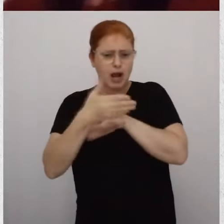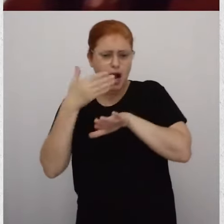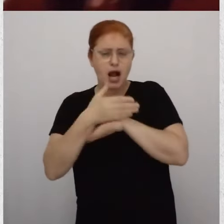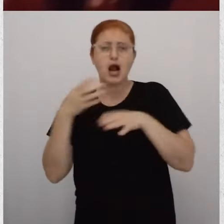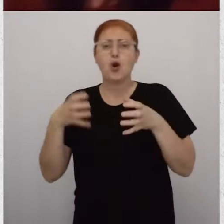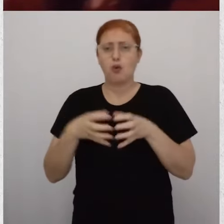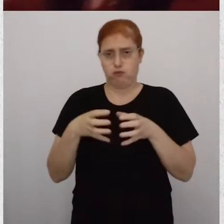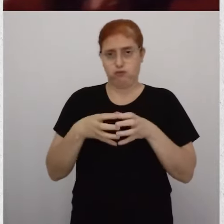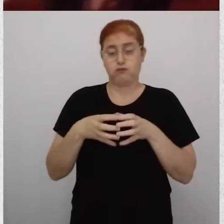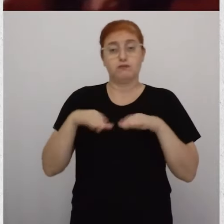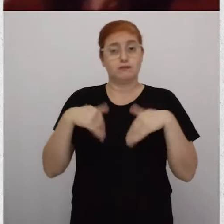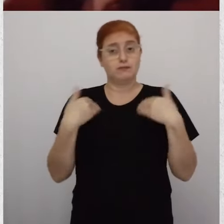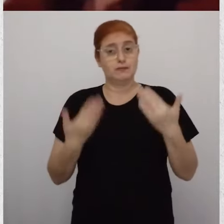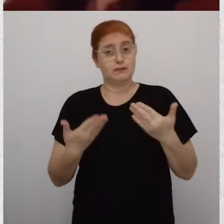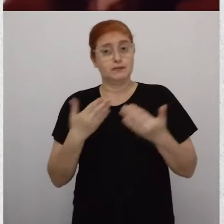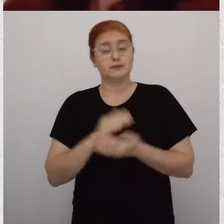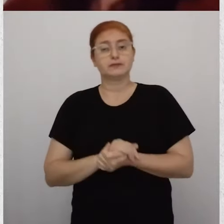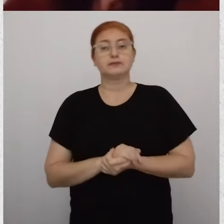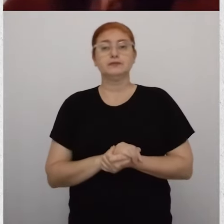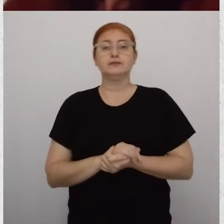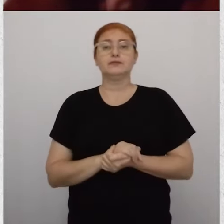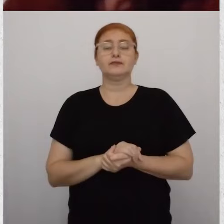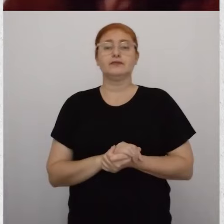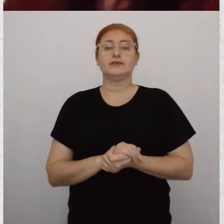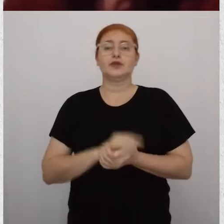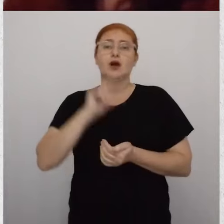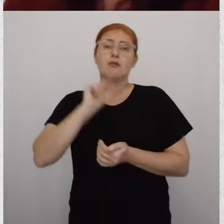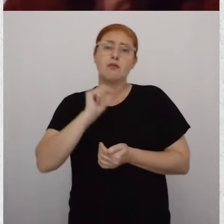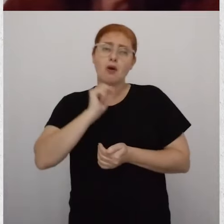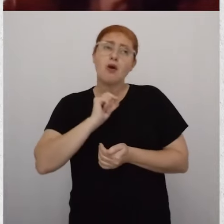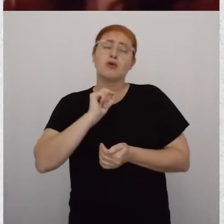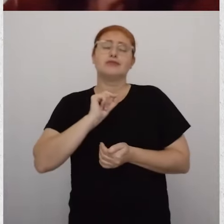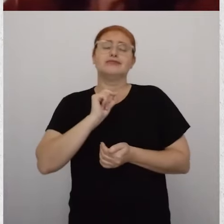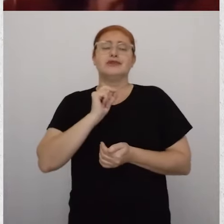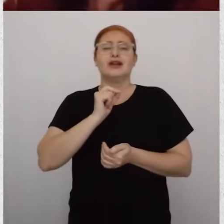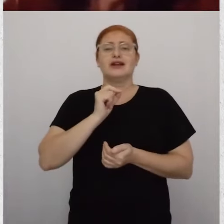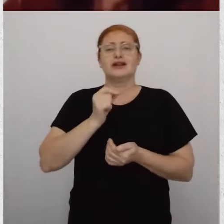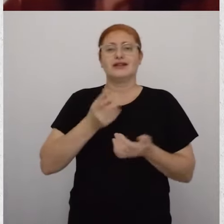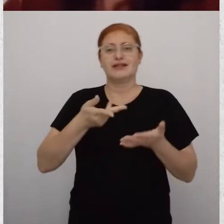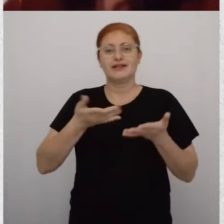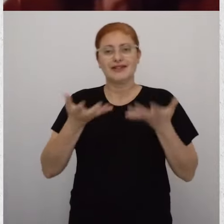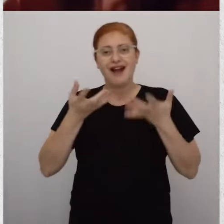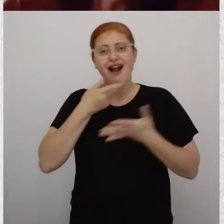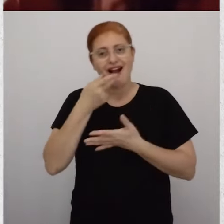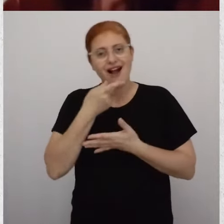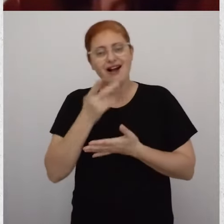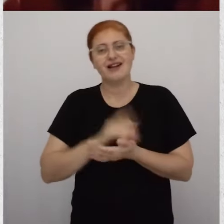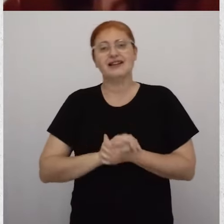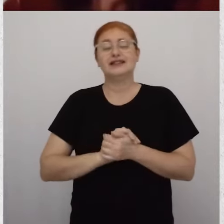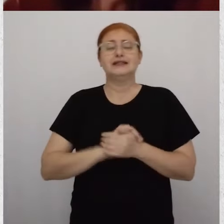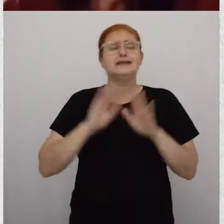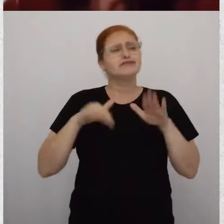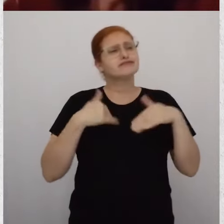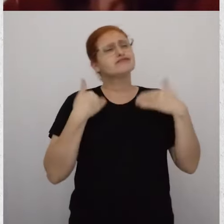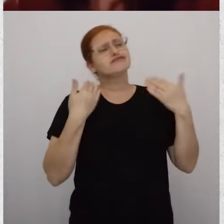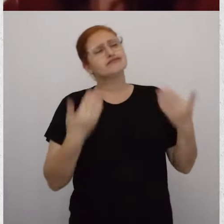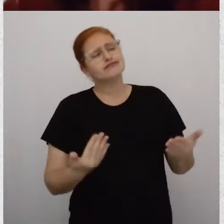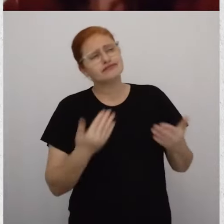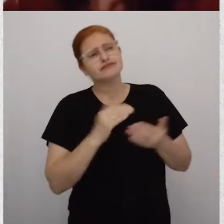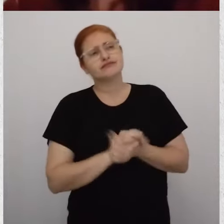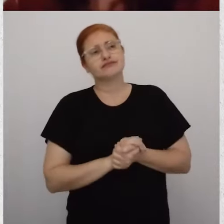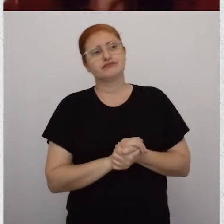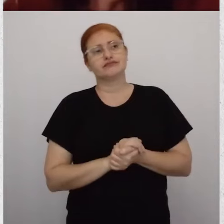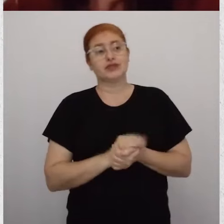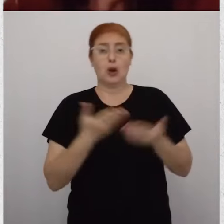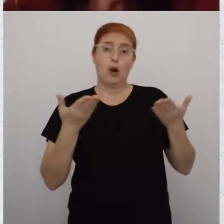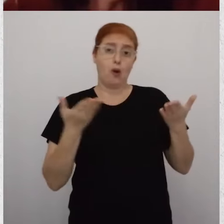sabe? Então, é um pouco isso que eu acho que eu teria a dizer, assim. Nesse sentido aí,